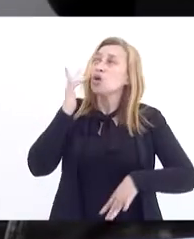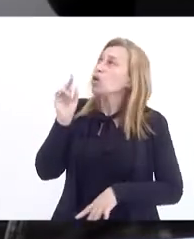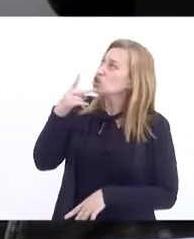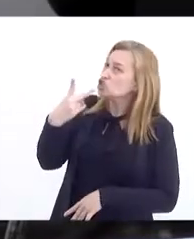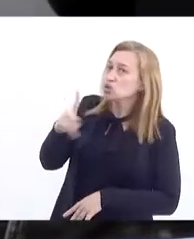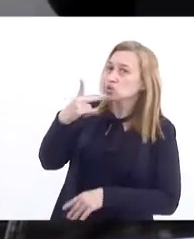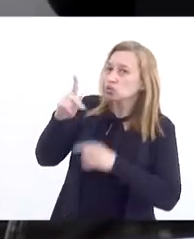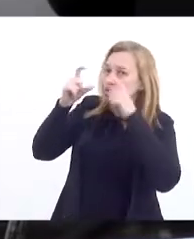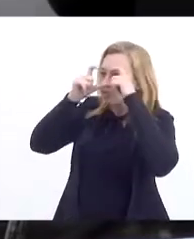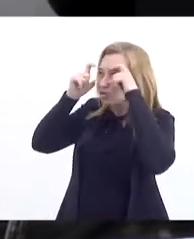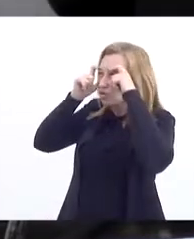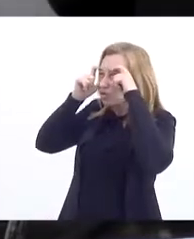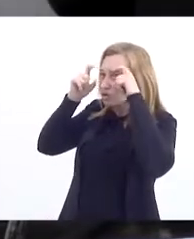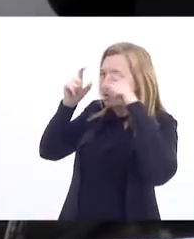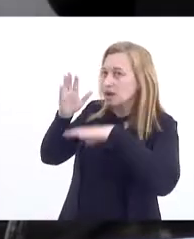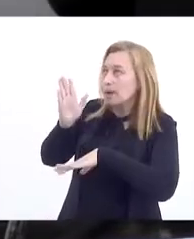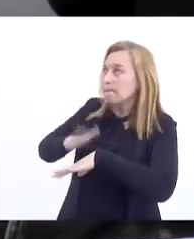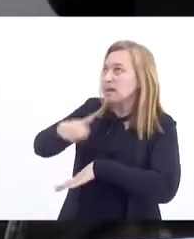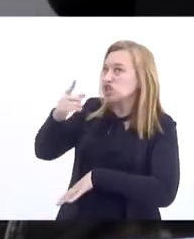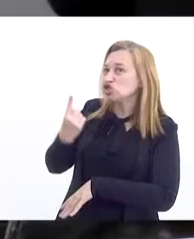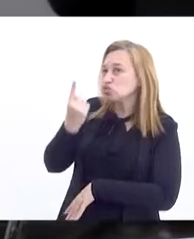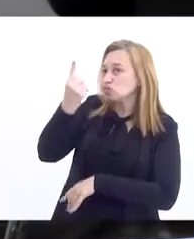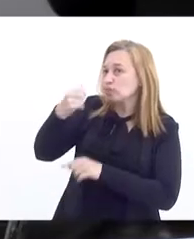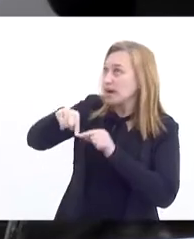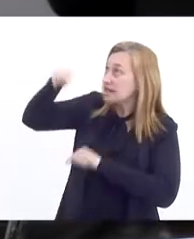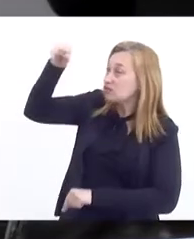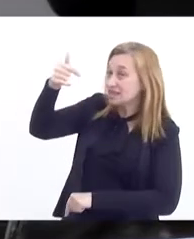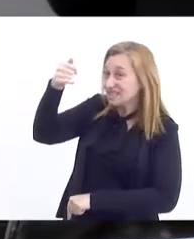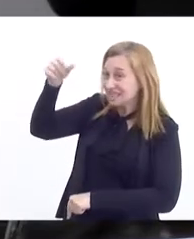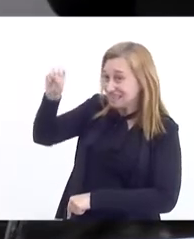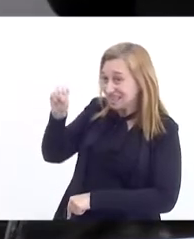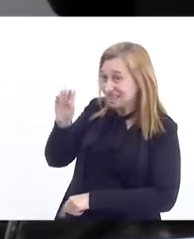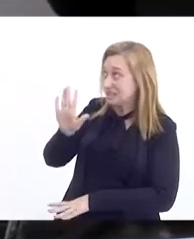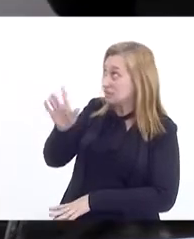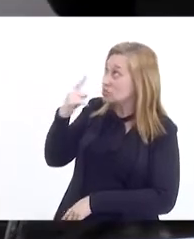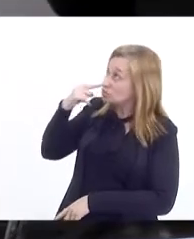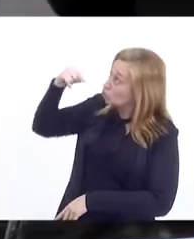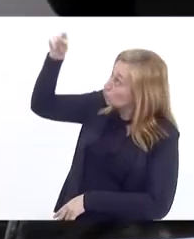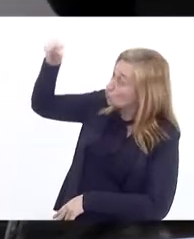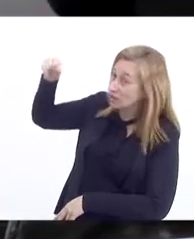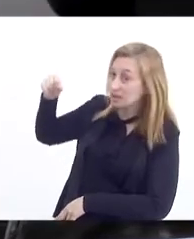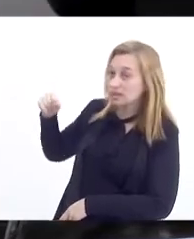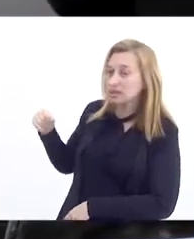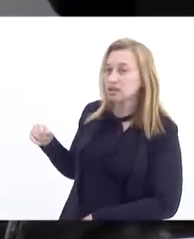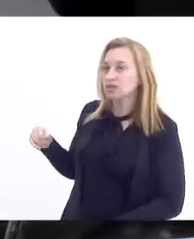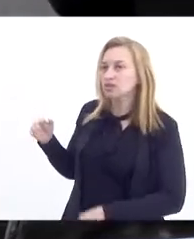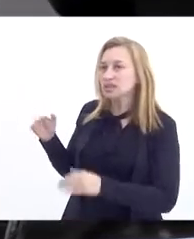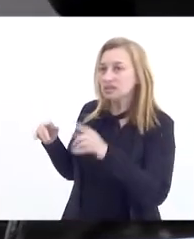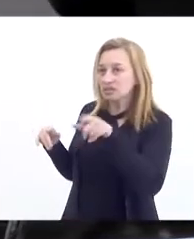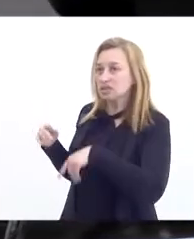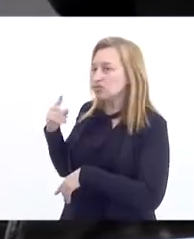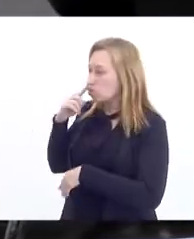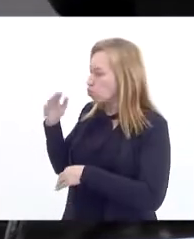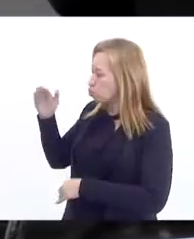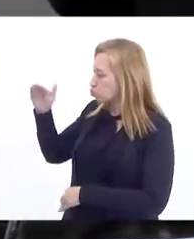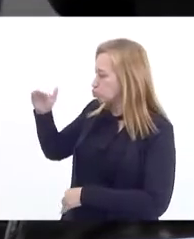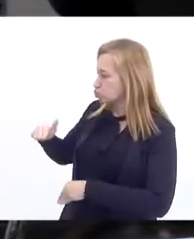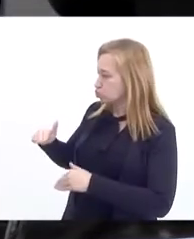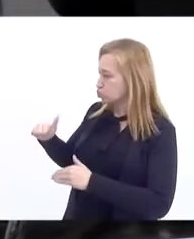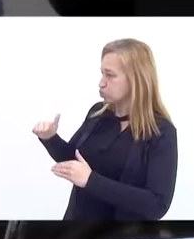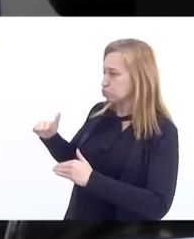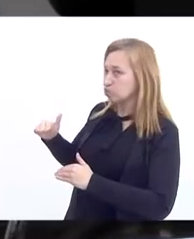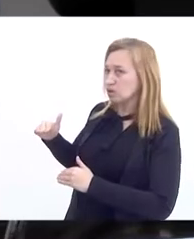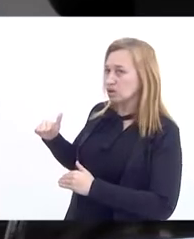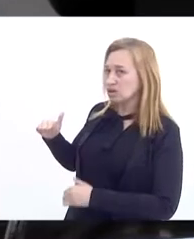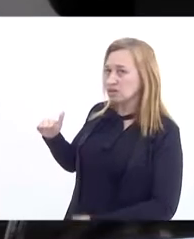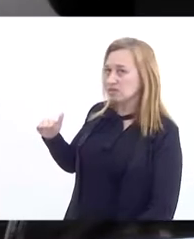dos olhos, se você tiver mais de 1,70 m, está mais ou menos a 1,50 m. Se você tiver nanismo e tiver